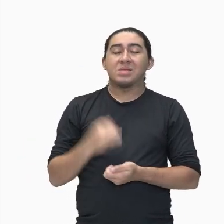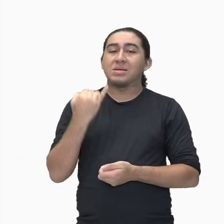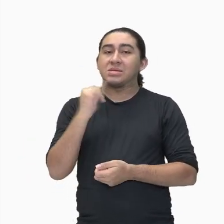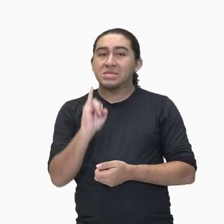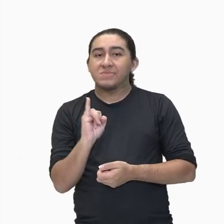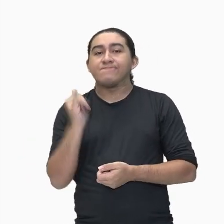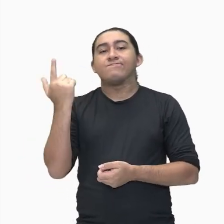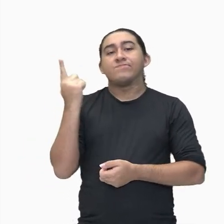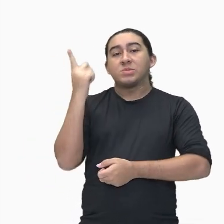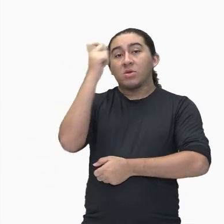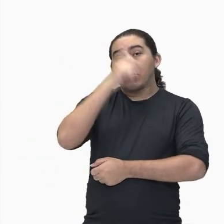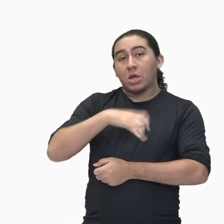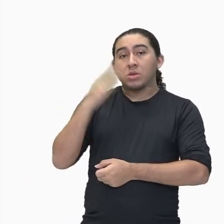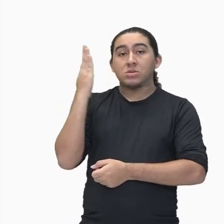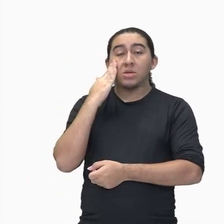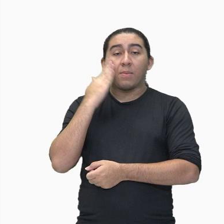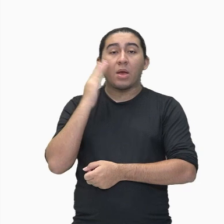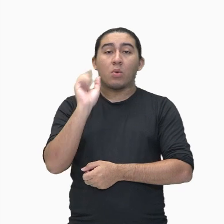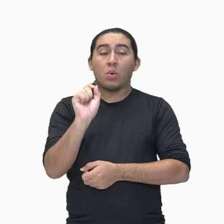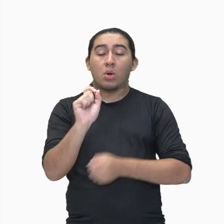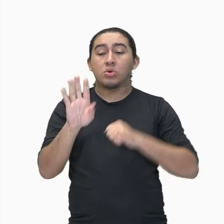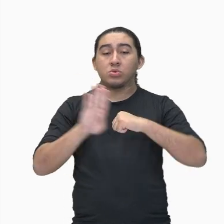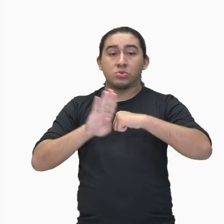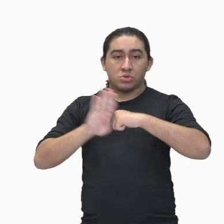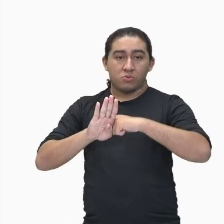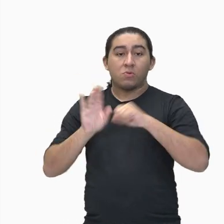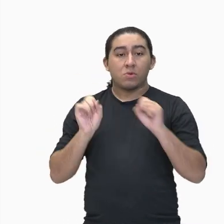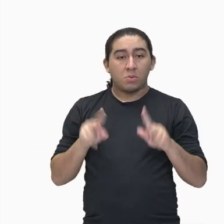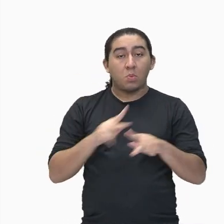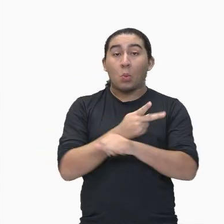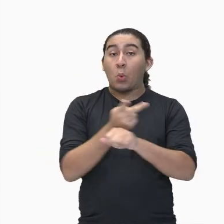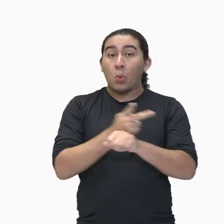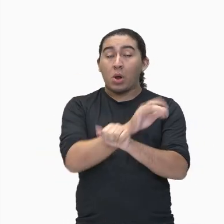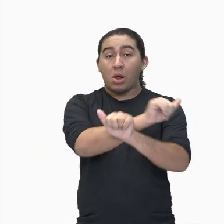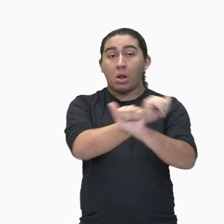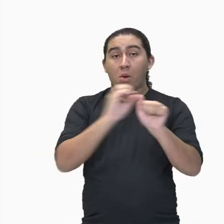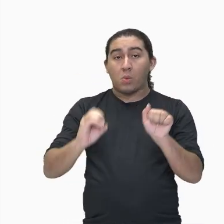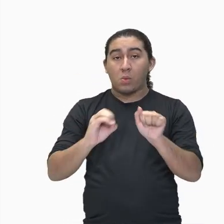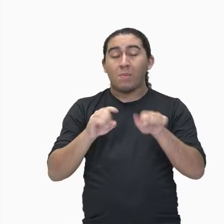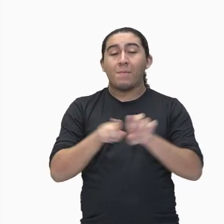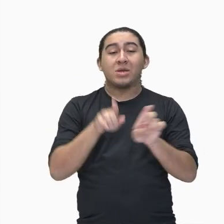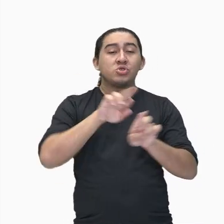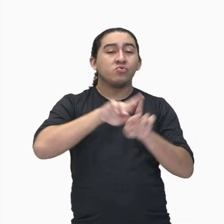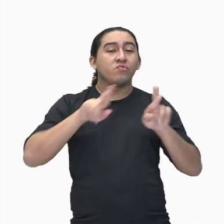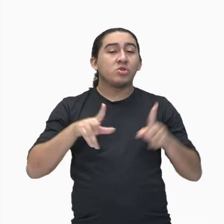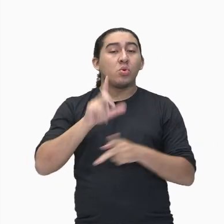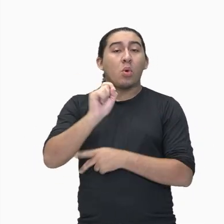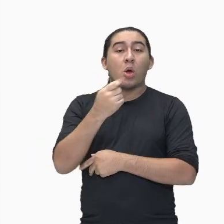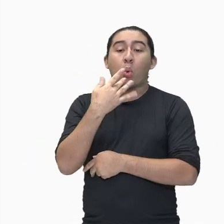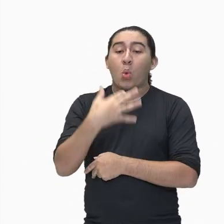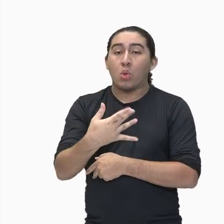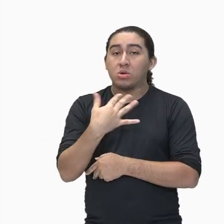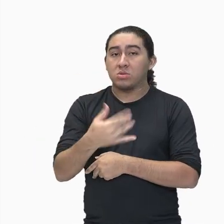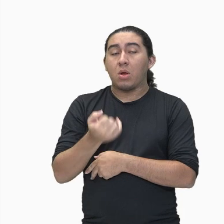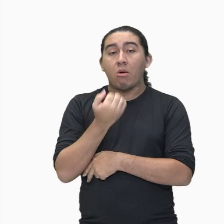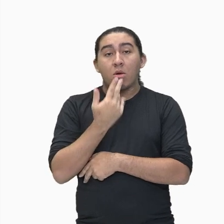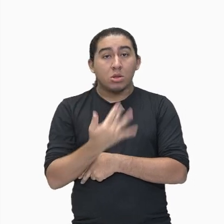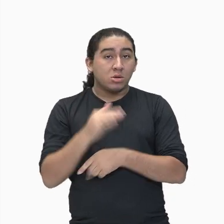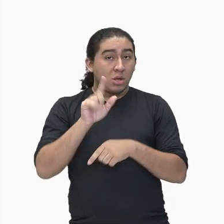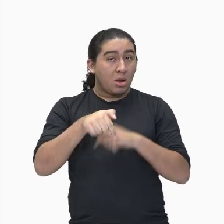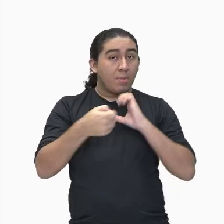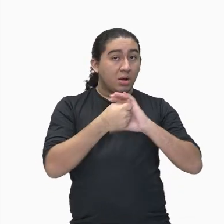de saber o que é um substantivo. Diferente de coloridos. Colorido é uma característica